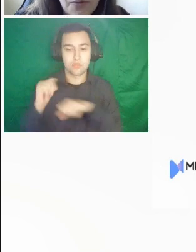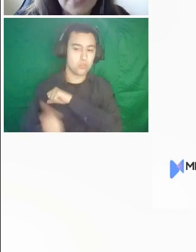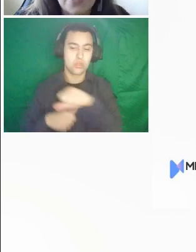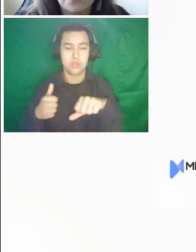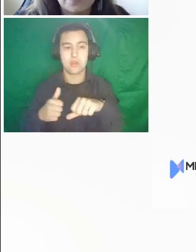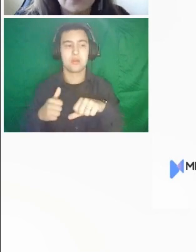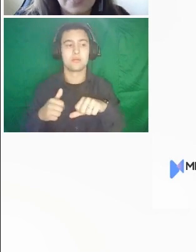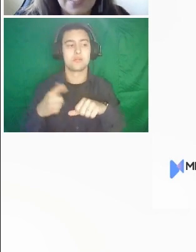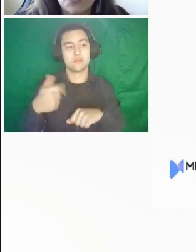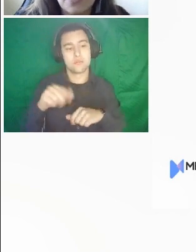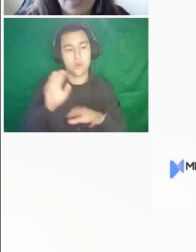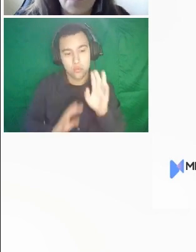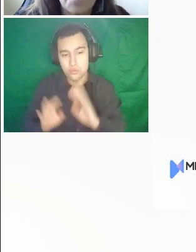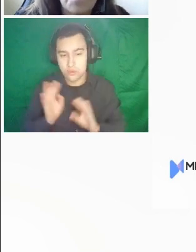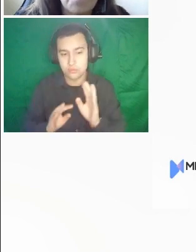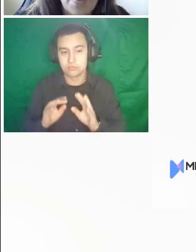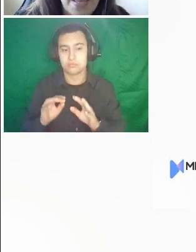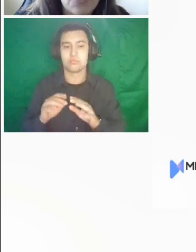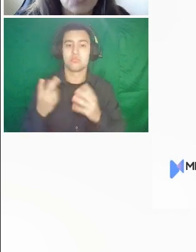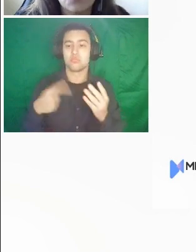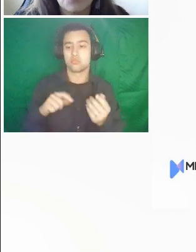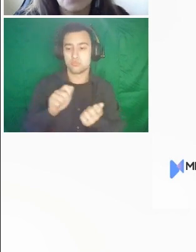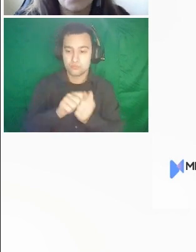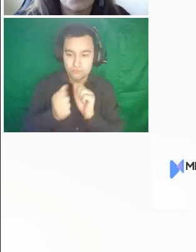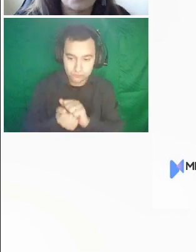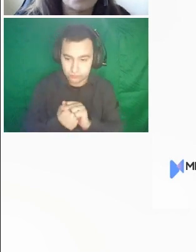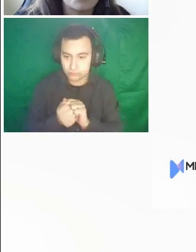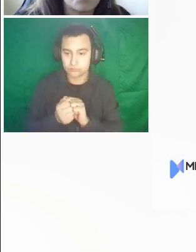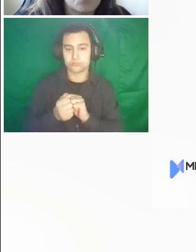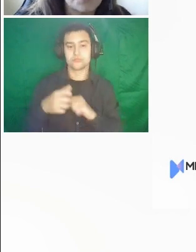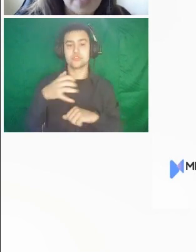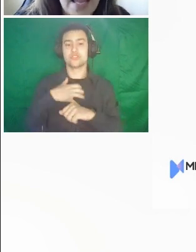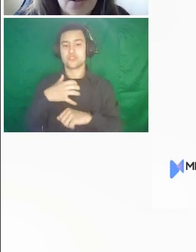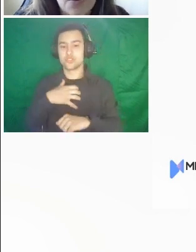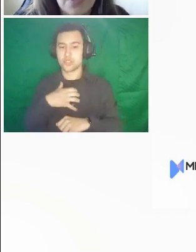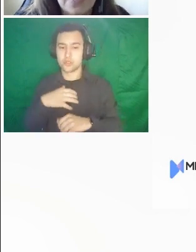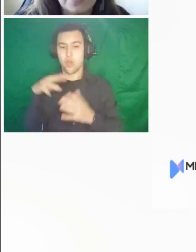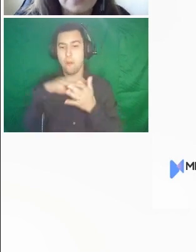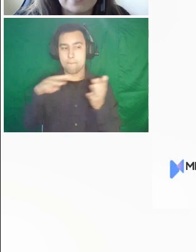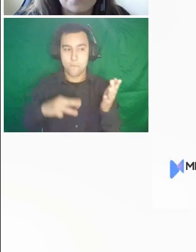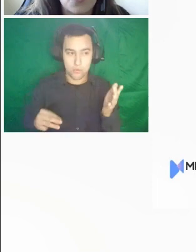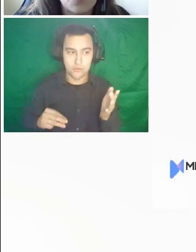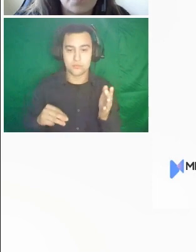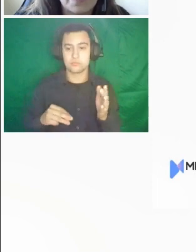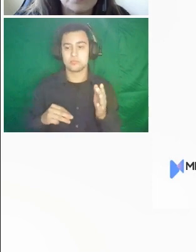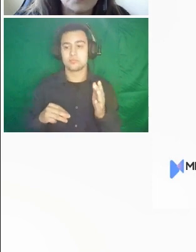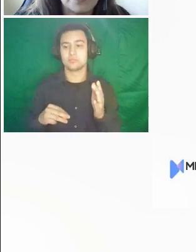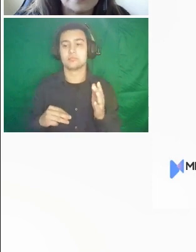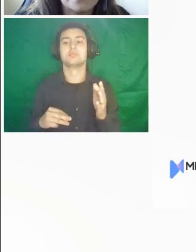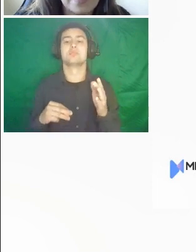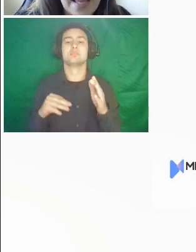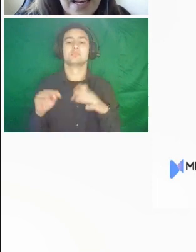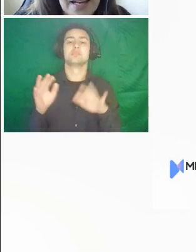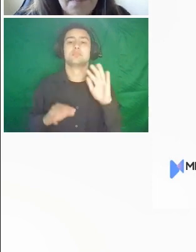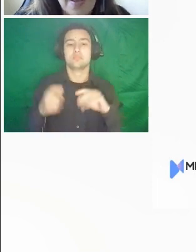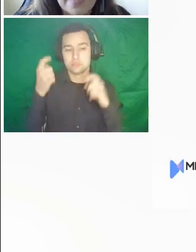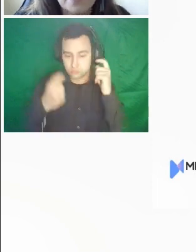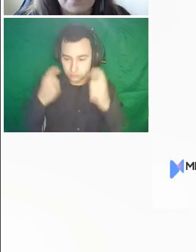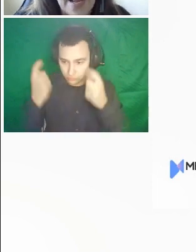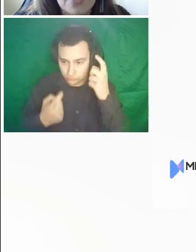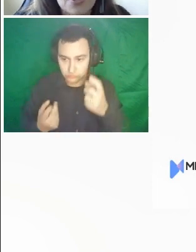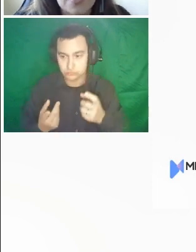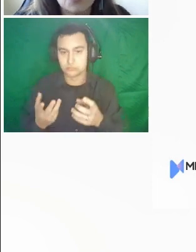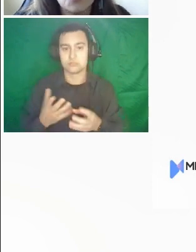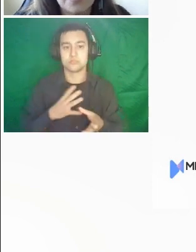tem que tomar cuidado para não querer adotar um um método um um modelo e tá se preocupando em ter